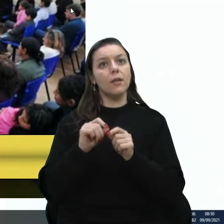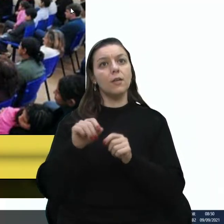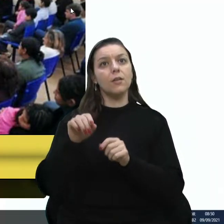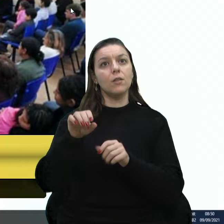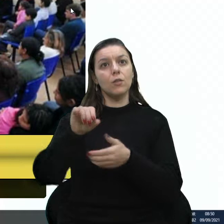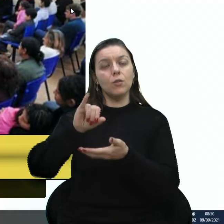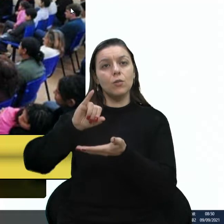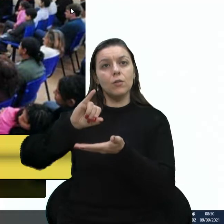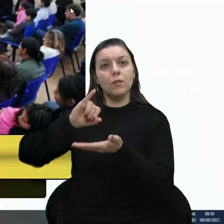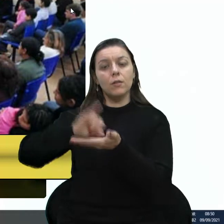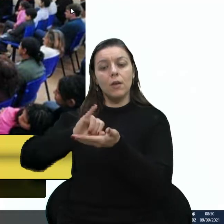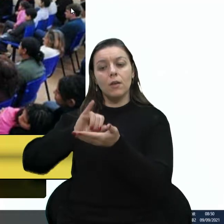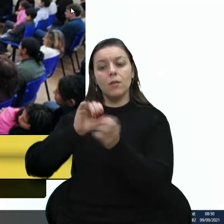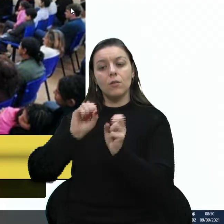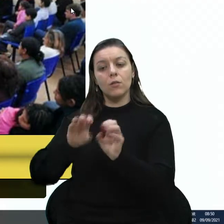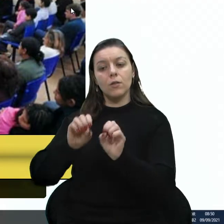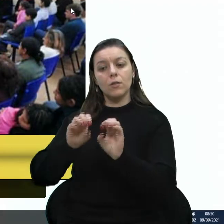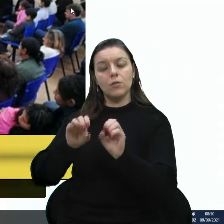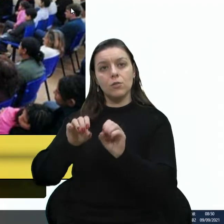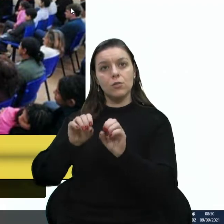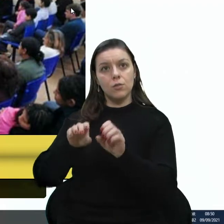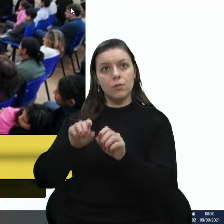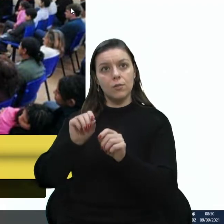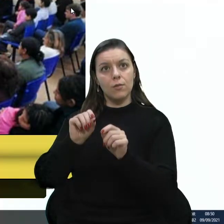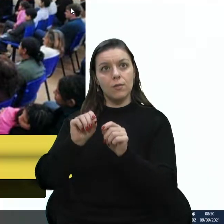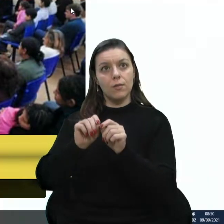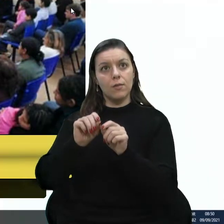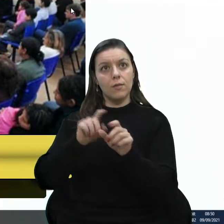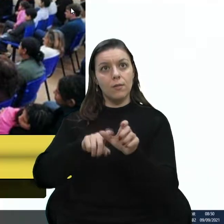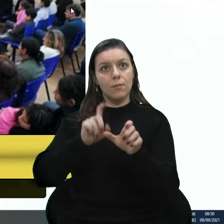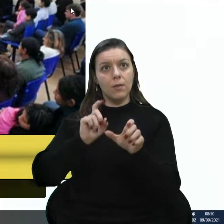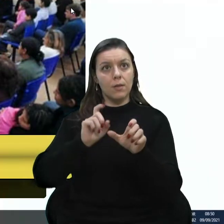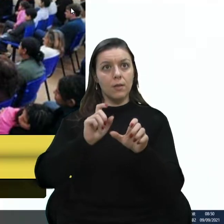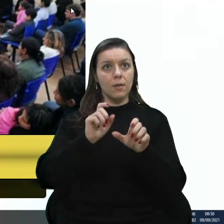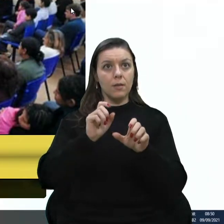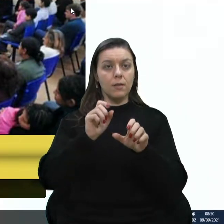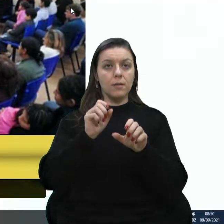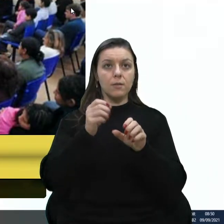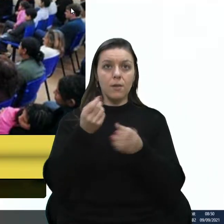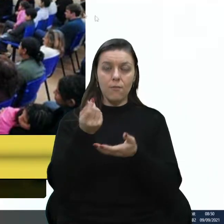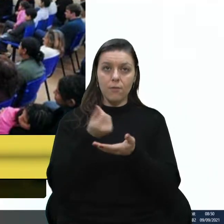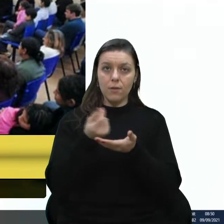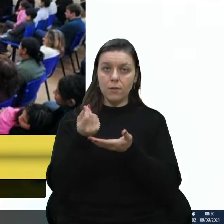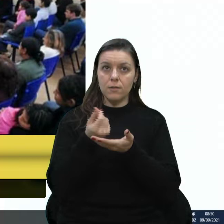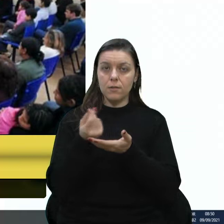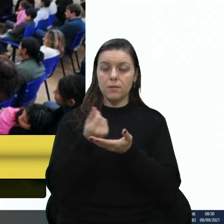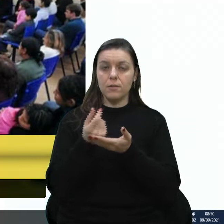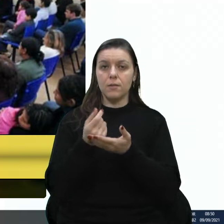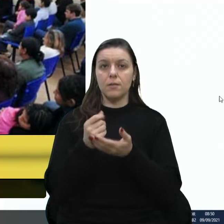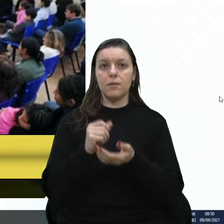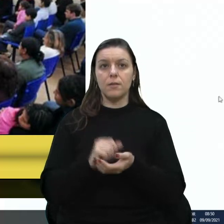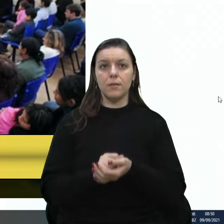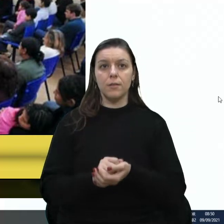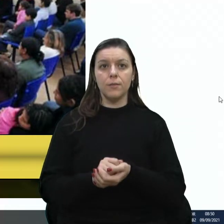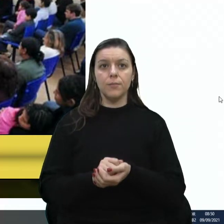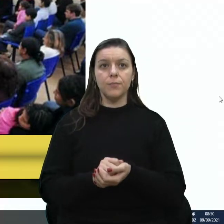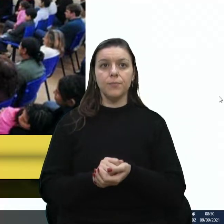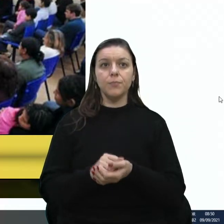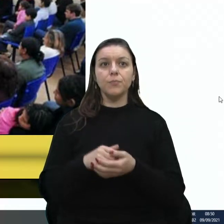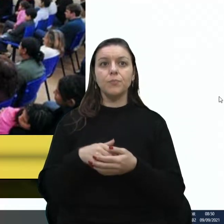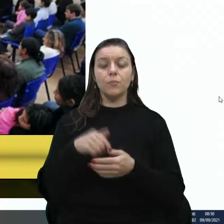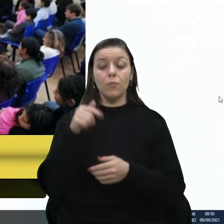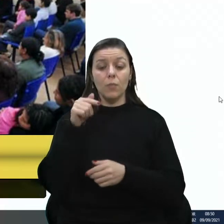educativo, garantir a sua independência financeira, retornando assim a sua dignidade. E isso